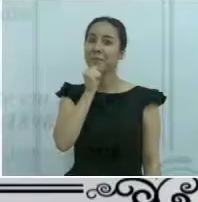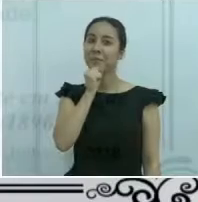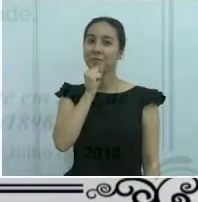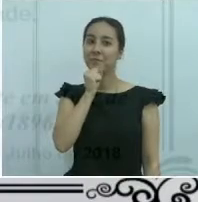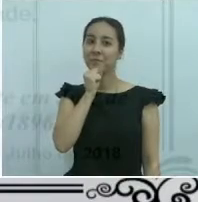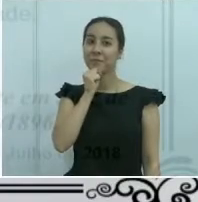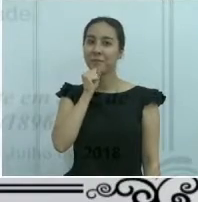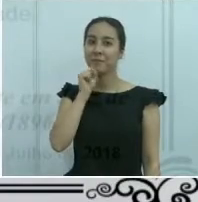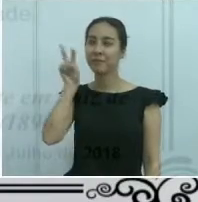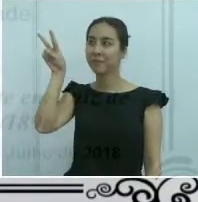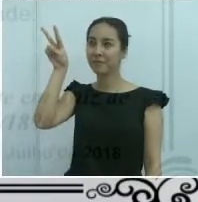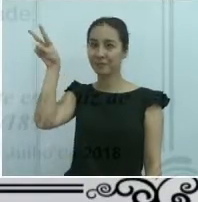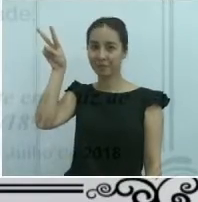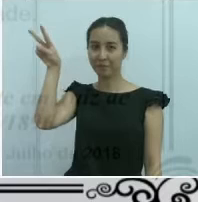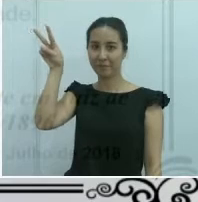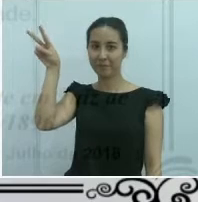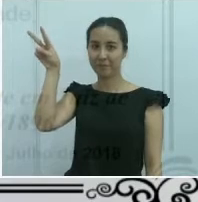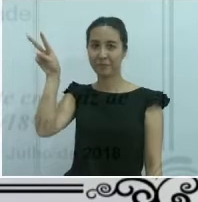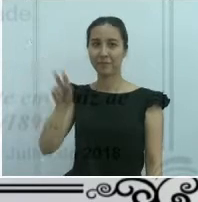maria antônia